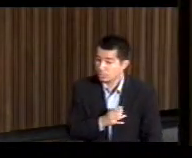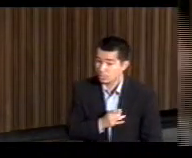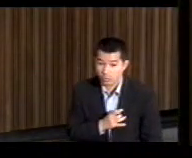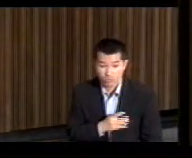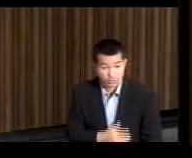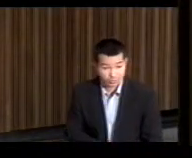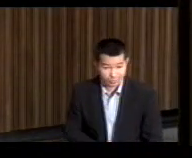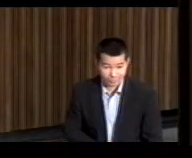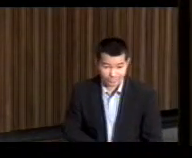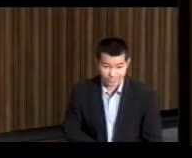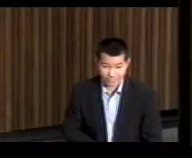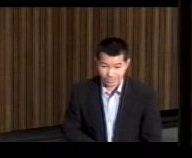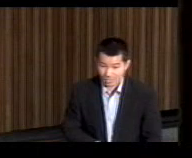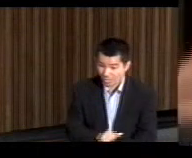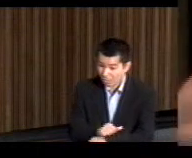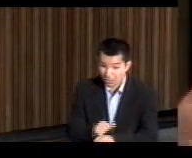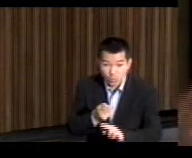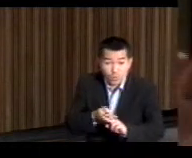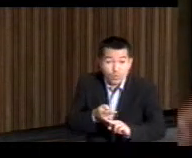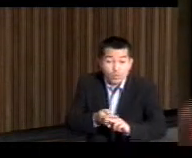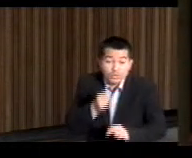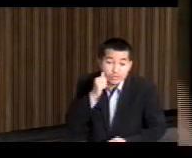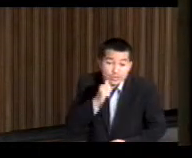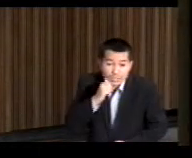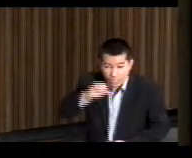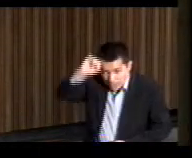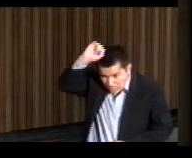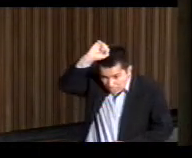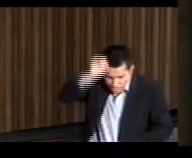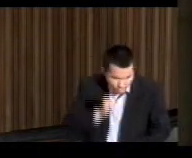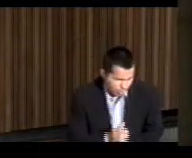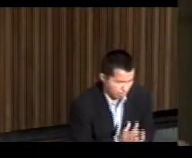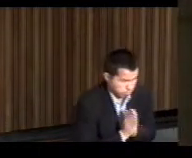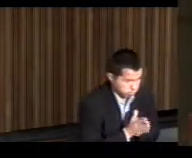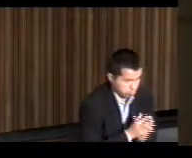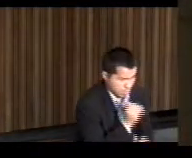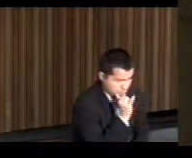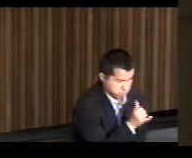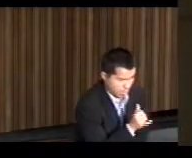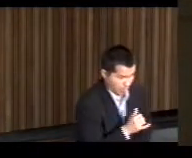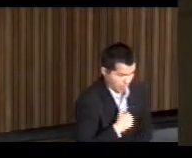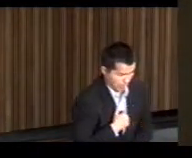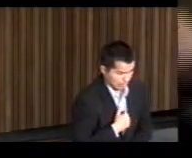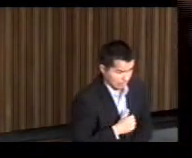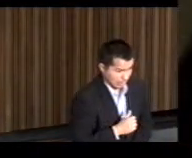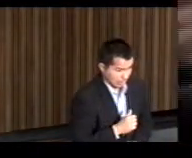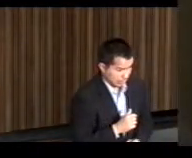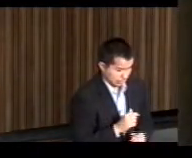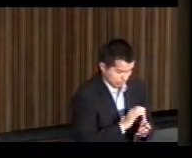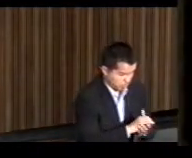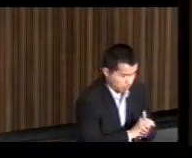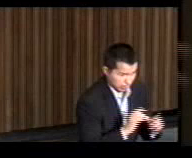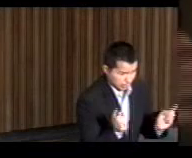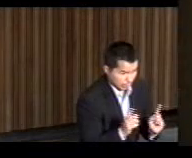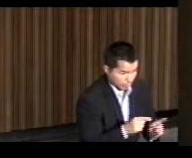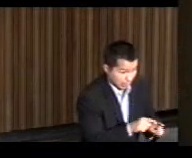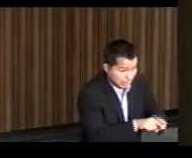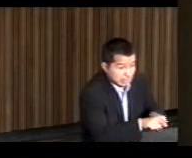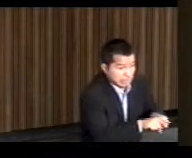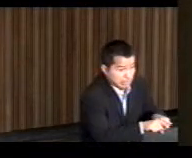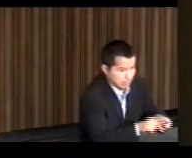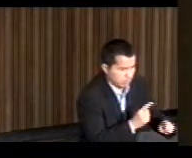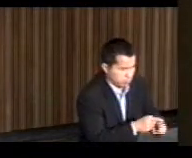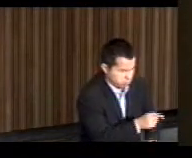atrás de uma mulher. Diz para a mulher: não conta não que você é minha esposa, você é só minha irmã, porque você é muito bonita